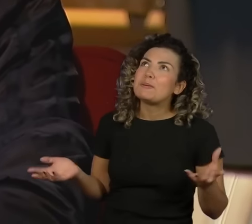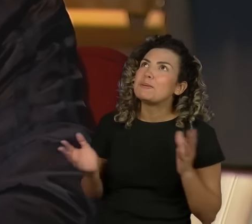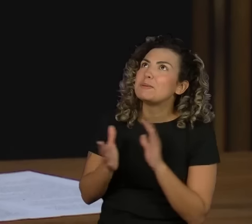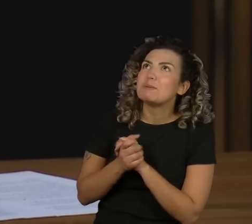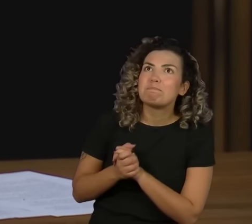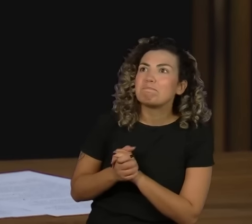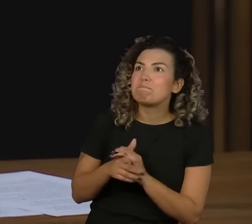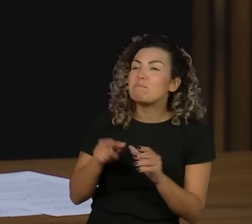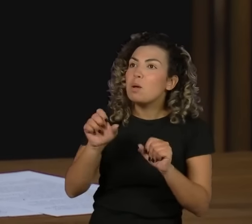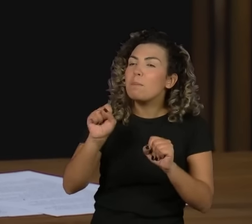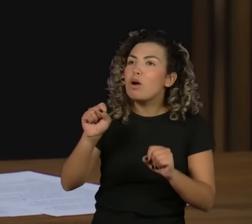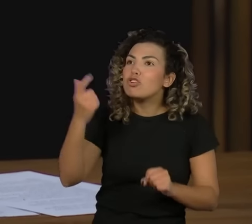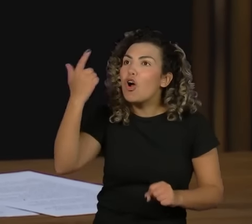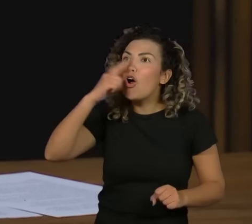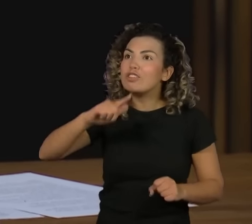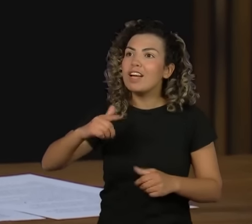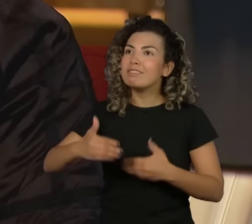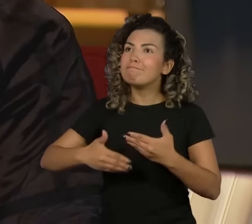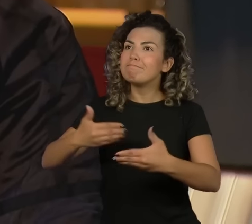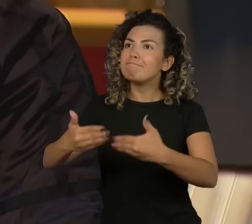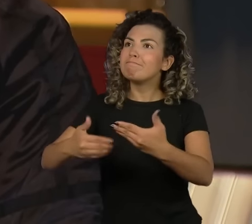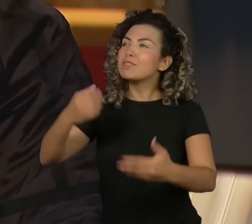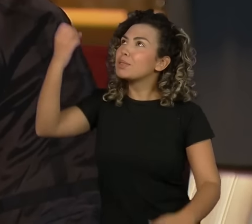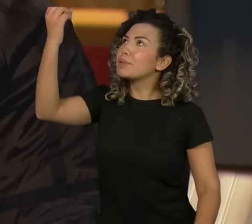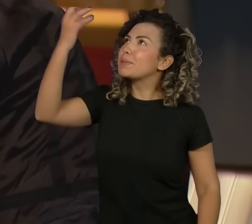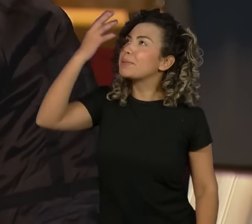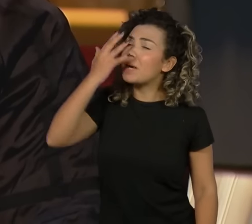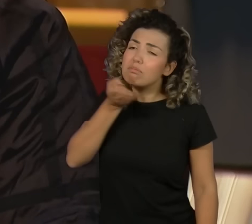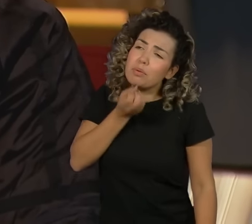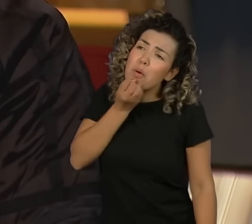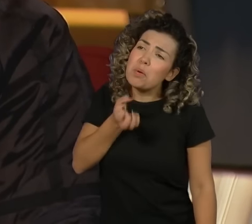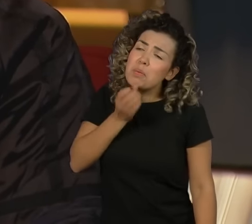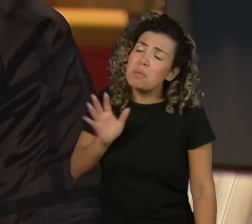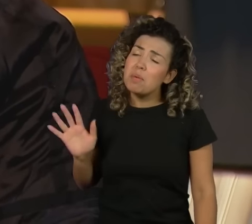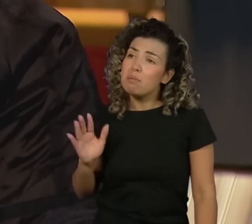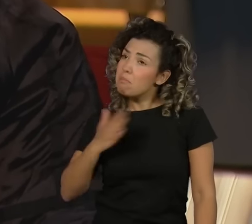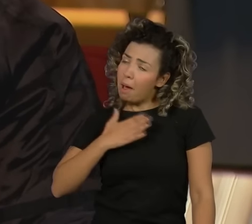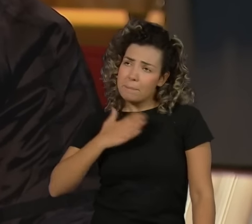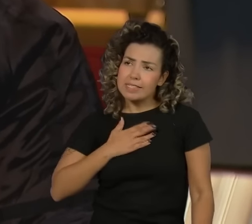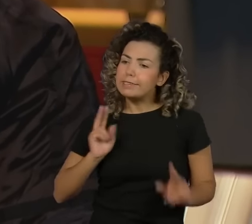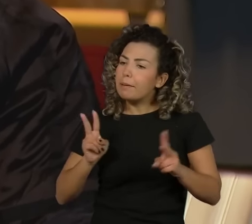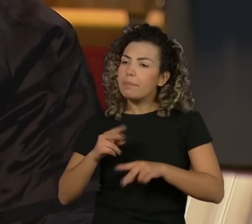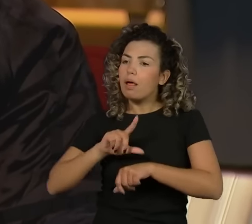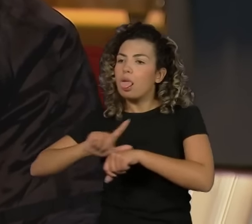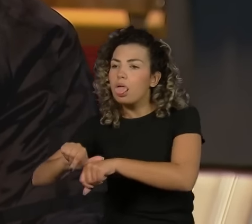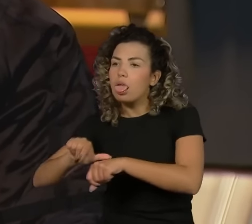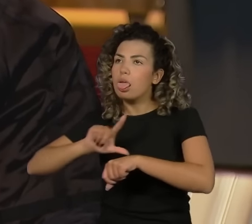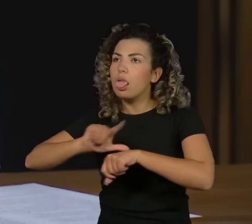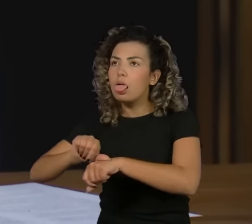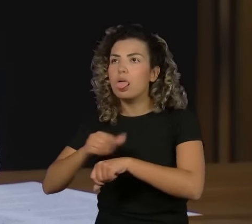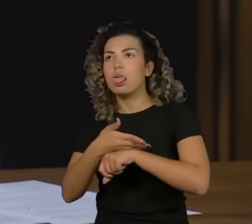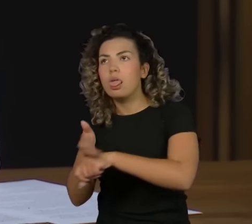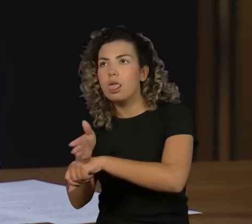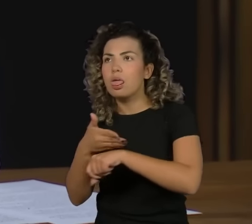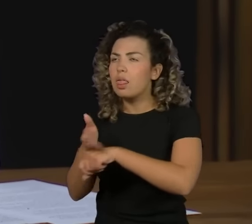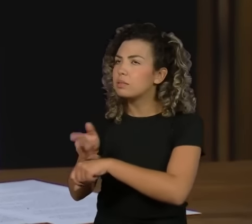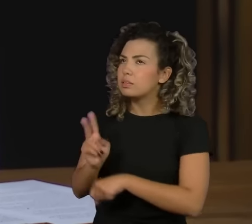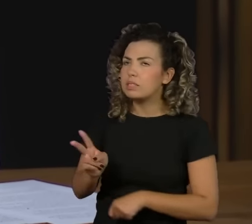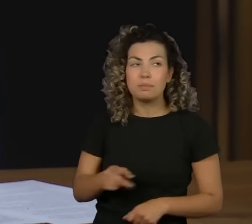você Sei. ficar mais velho. Sei. Né? Isso é bom, cara. Então, para mim foi tudo tardio. Tudo tardio. O sexo